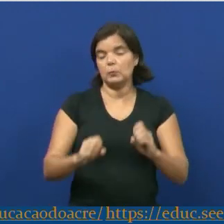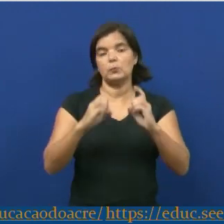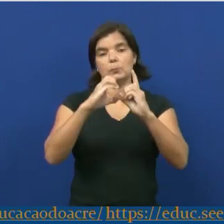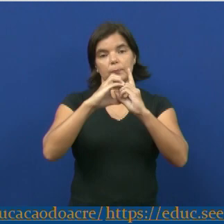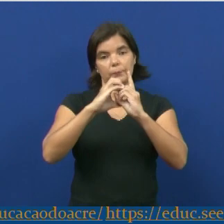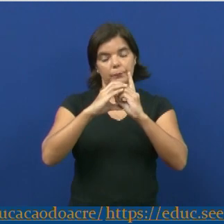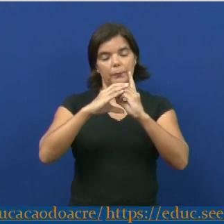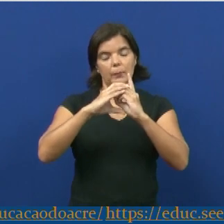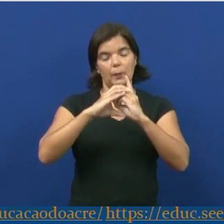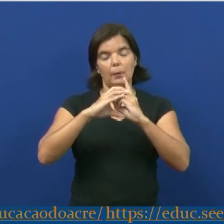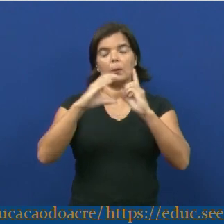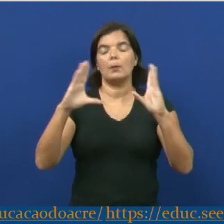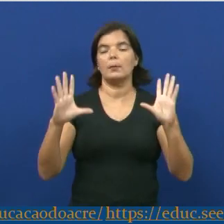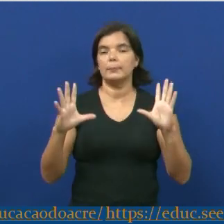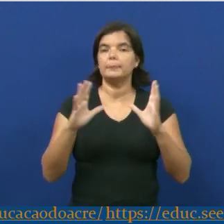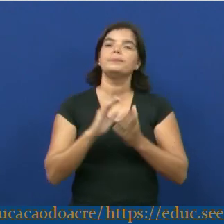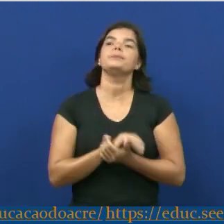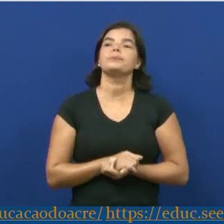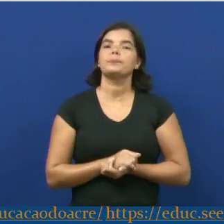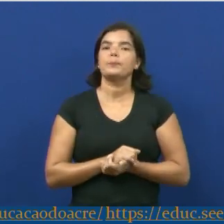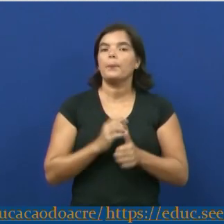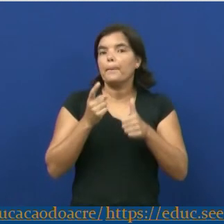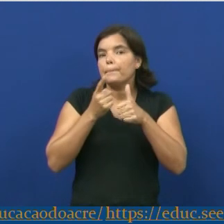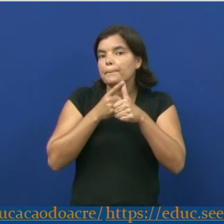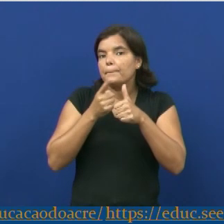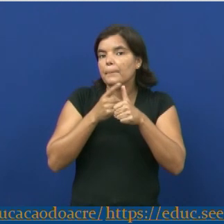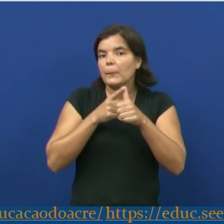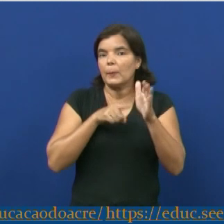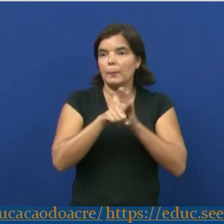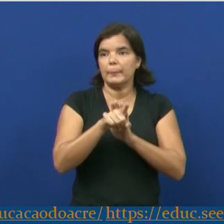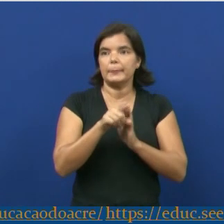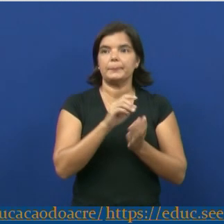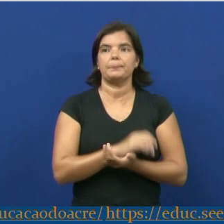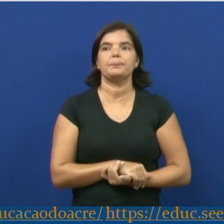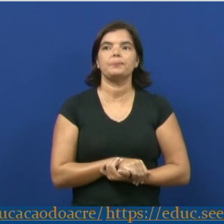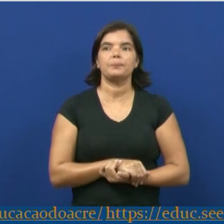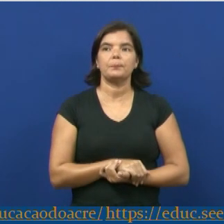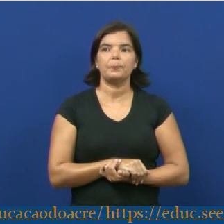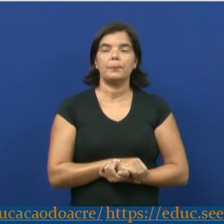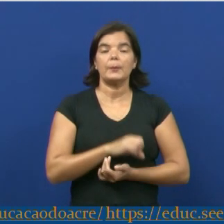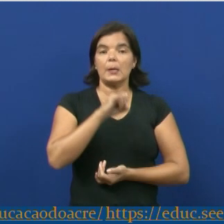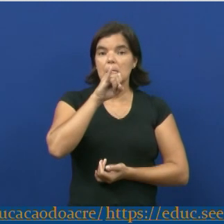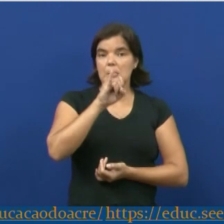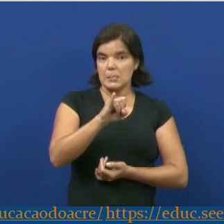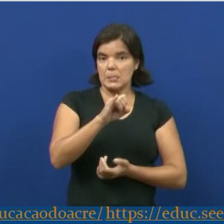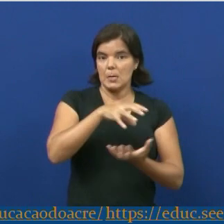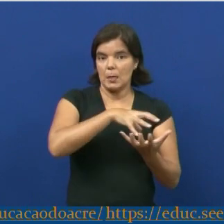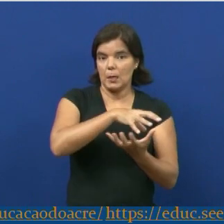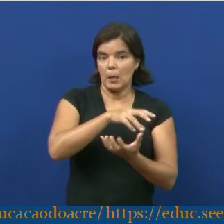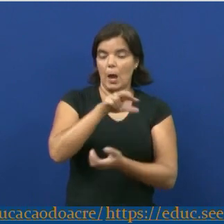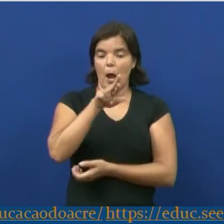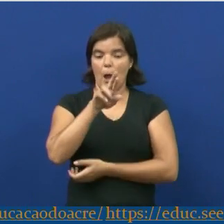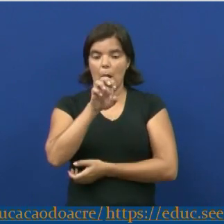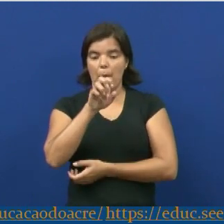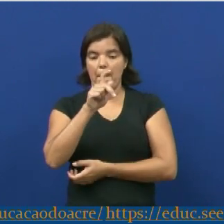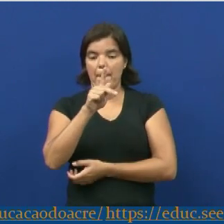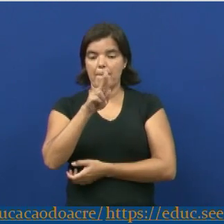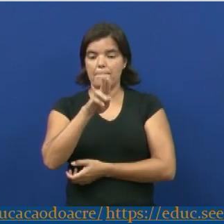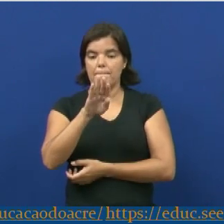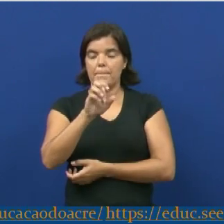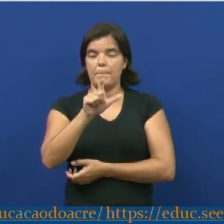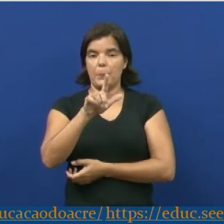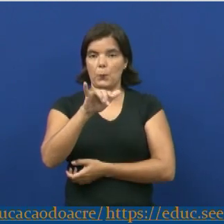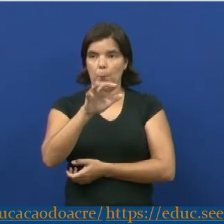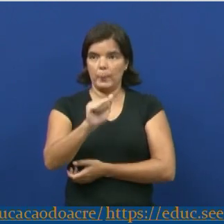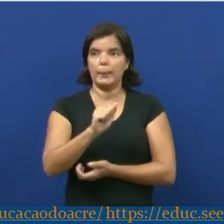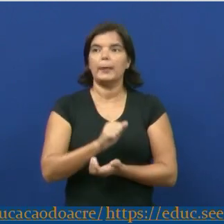democrático. Vamos lá para as primeiras questões? Então, se a República Puritana, né, do